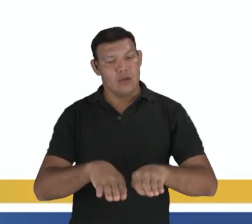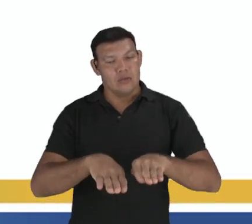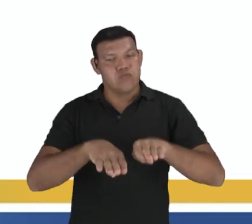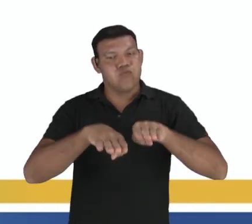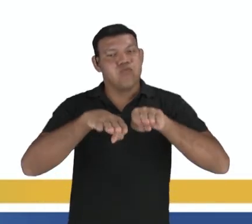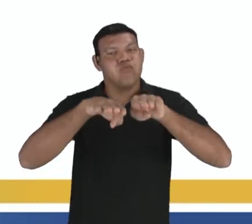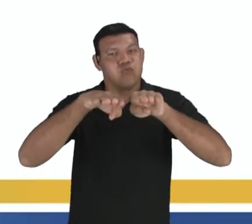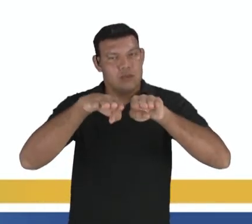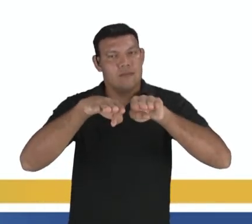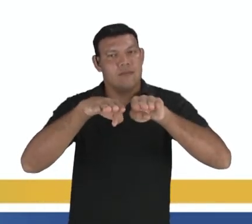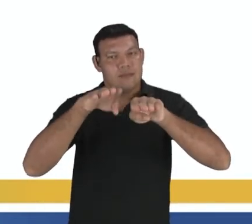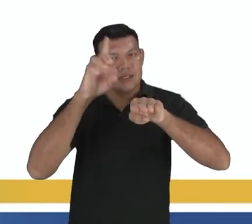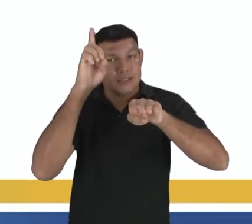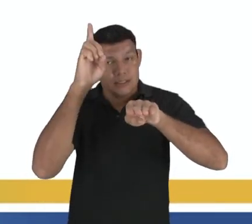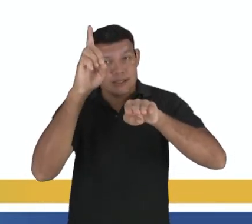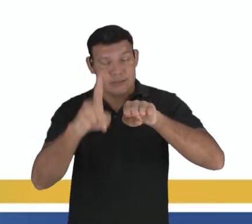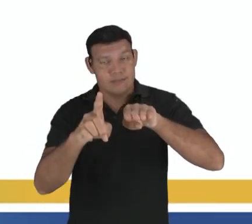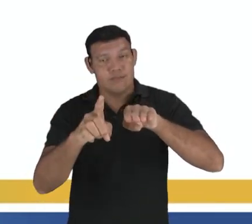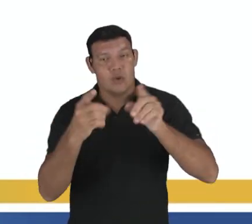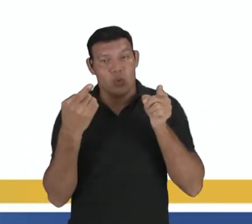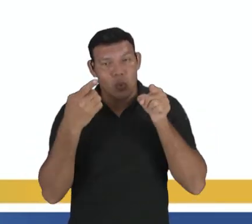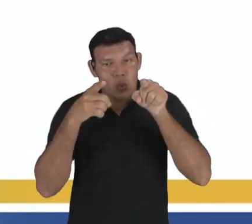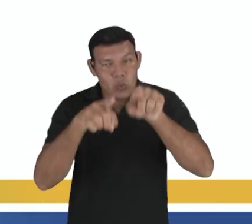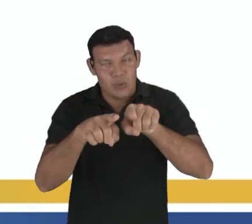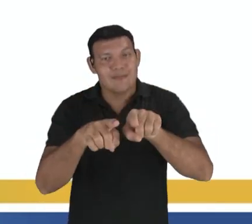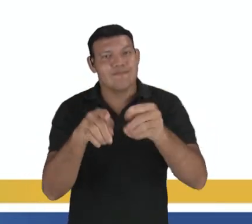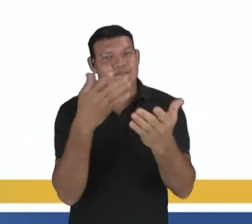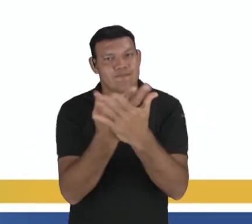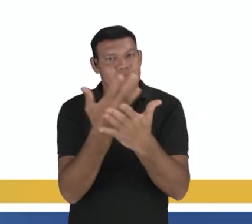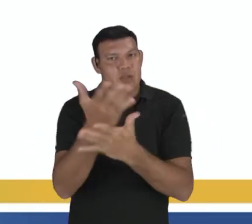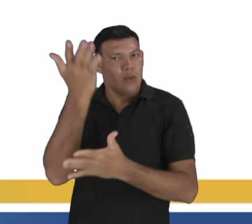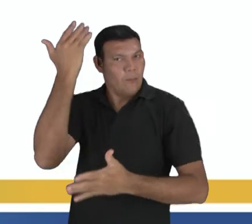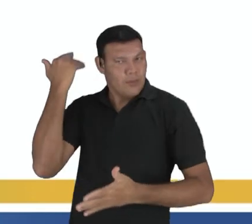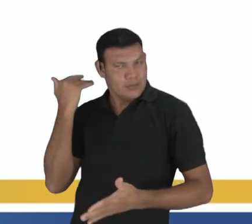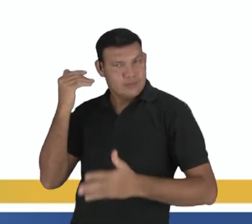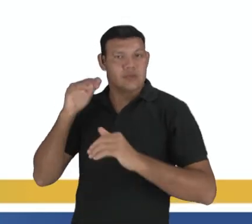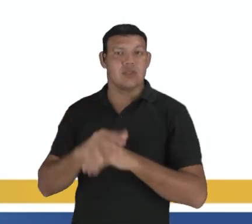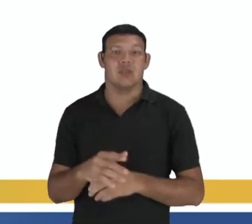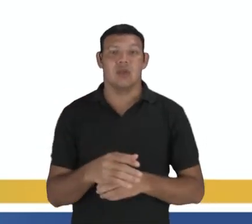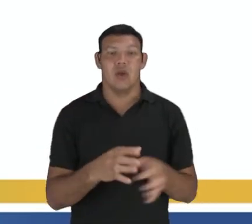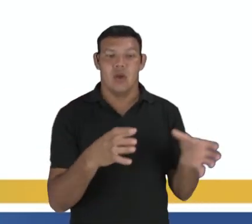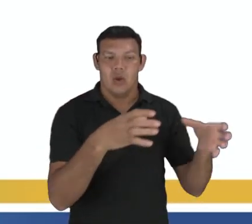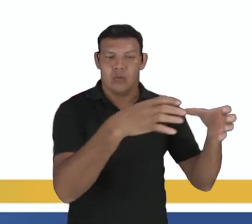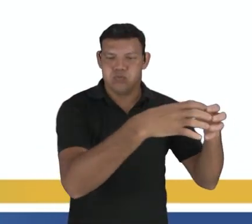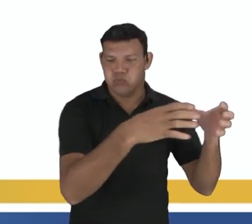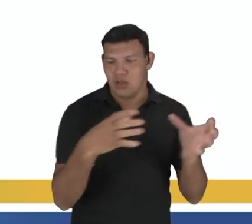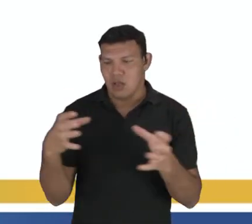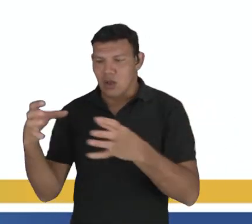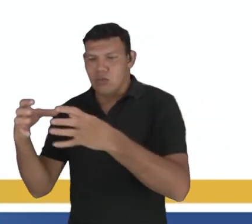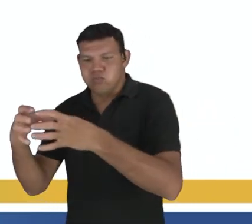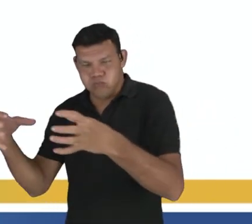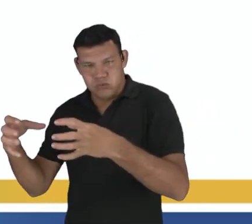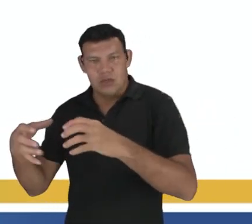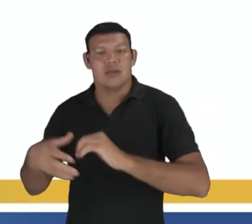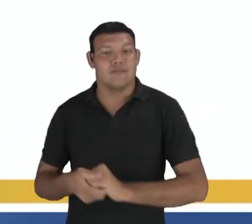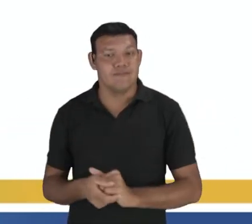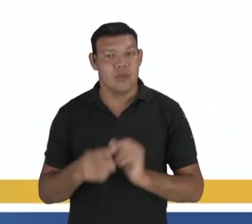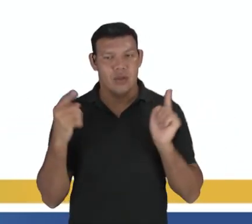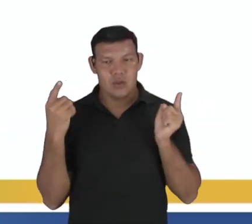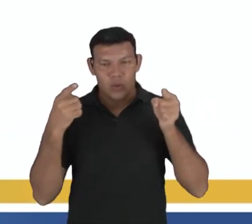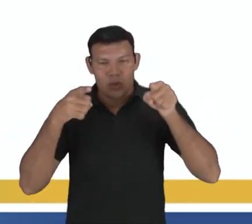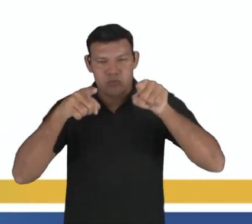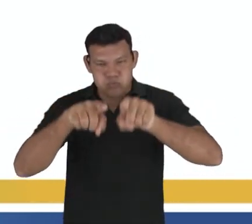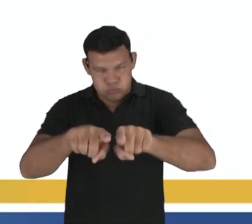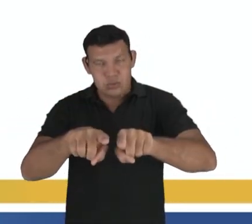diretamente proporcional, que aí nós estudamos na aula anterior. Quando duas grandezas elas estão na mesma direção, no